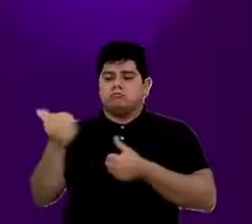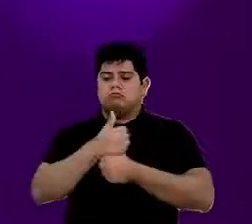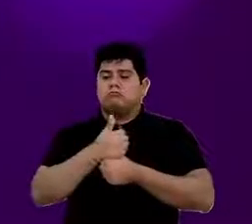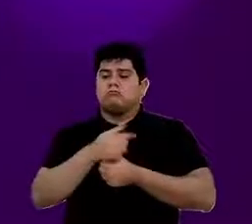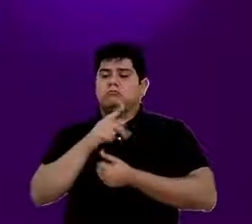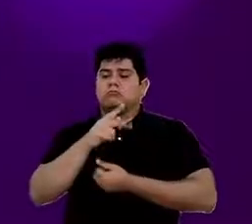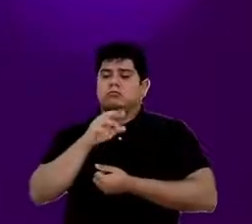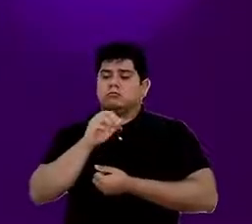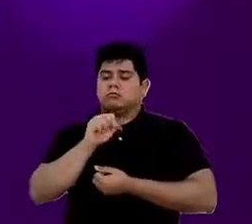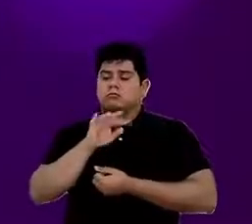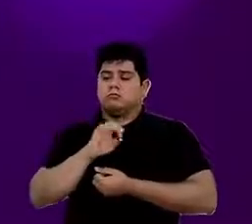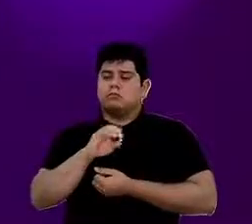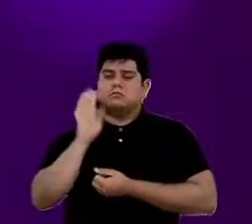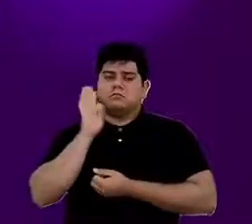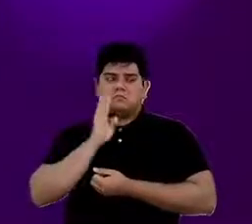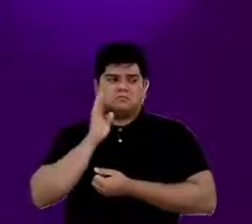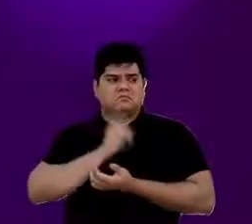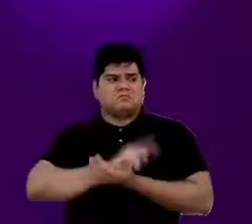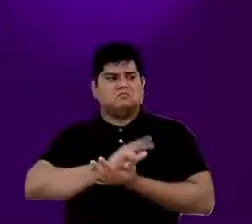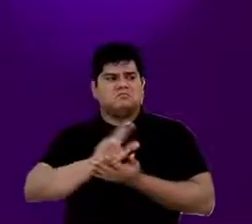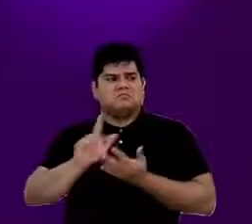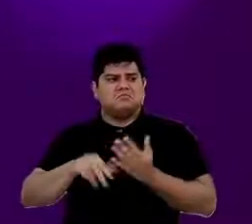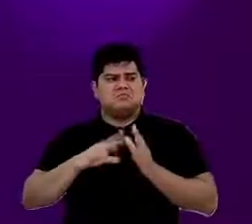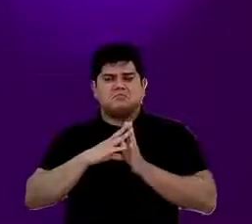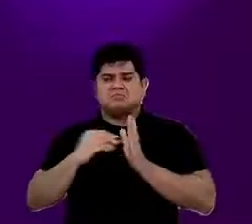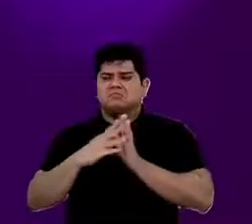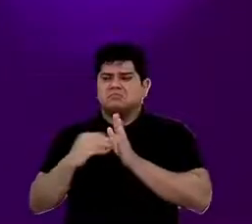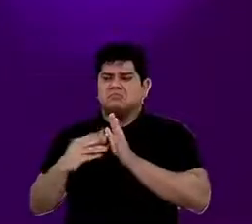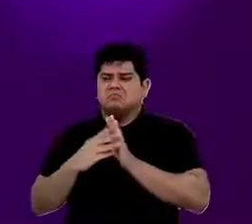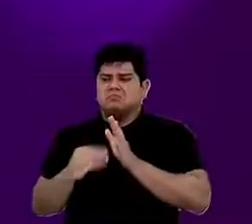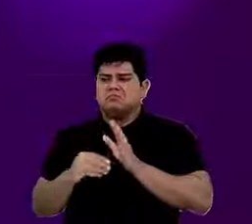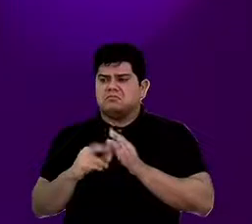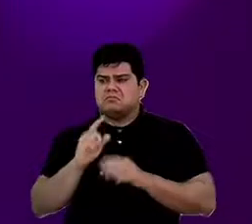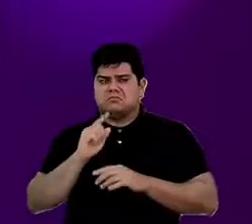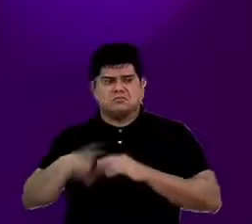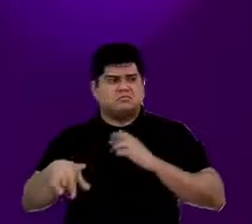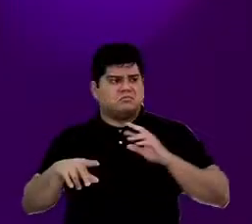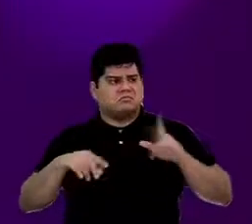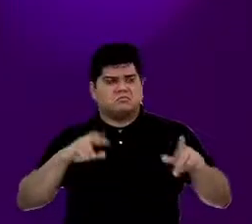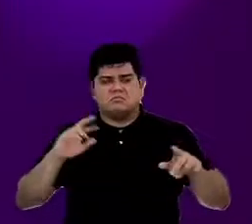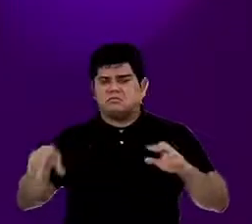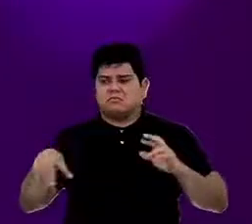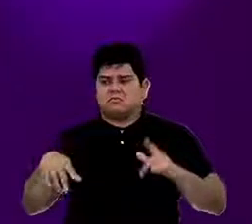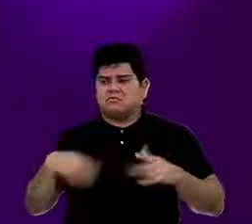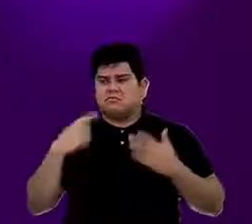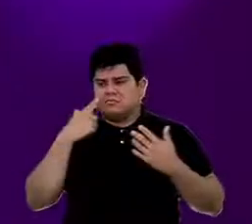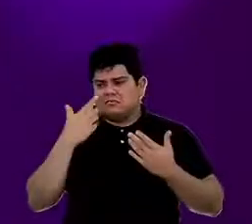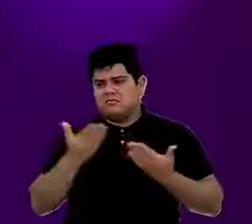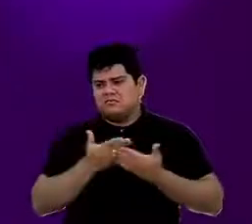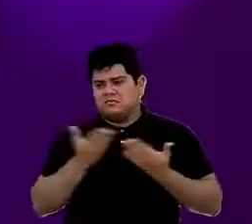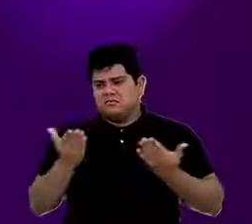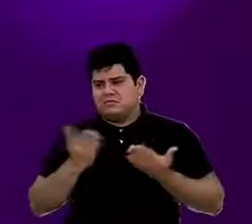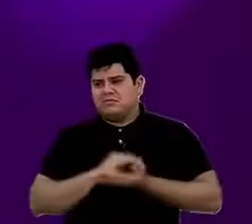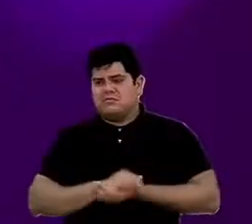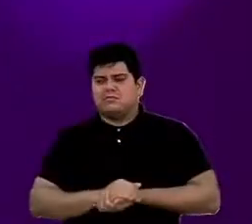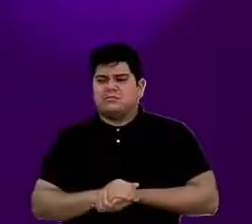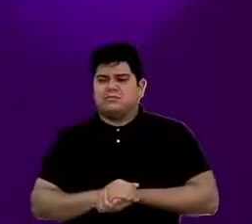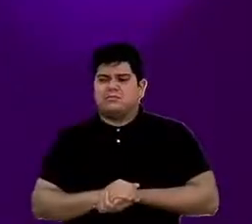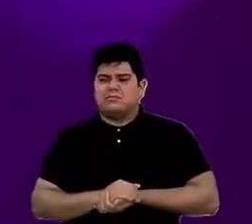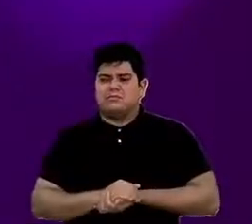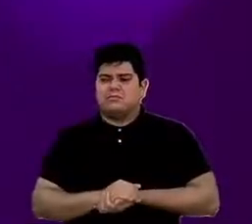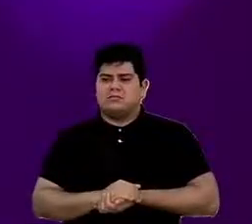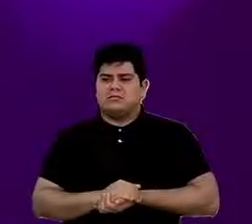bem interessante, diversos modelos, um completamente diferente do outro, como vocês podem observar